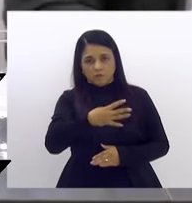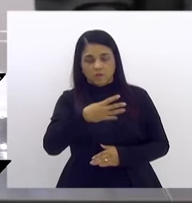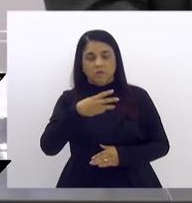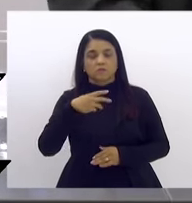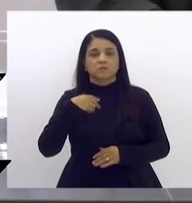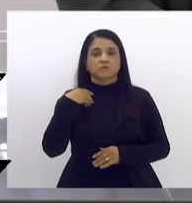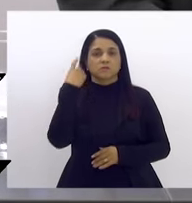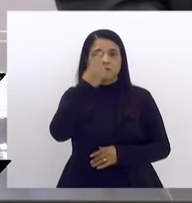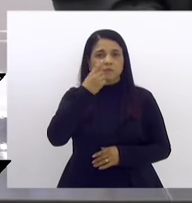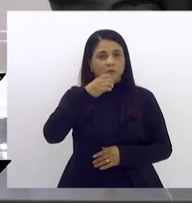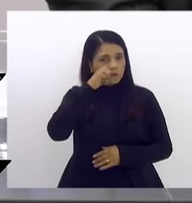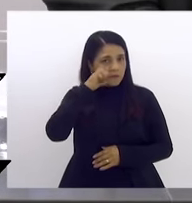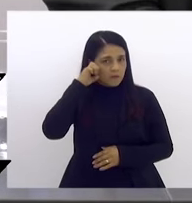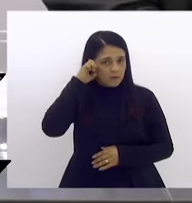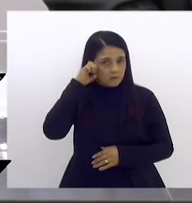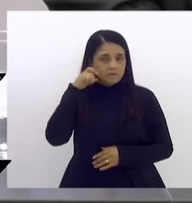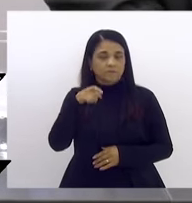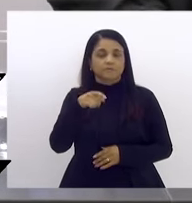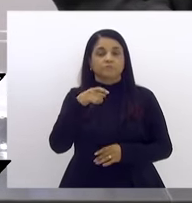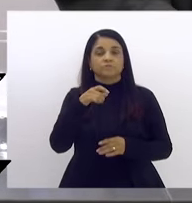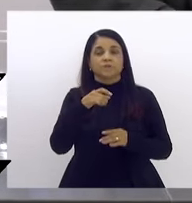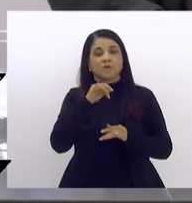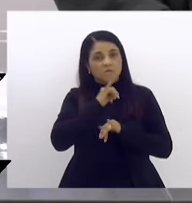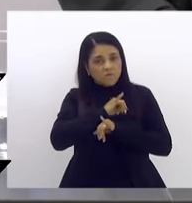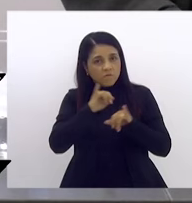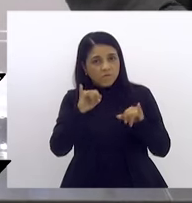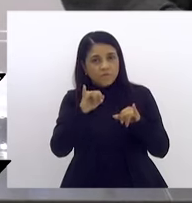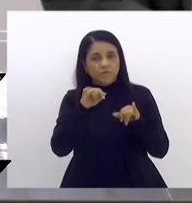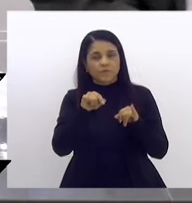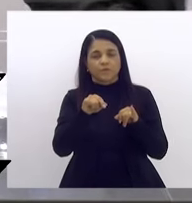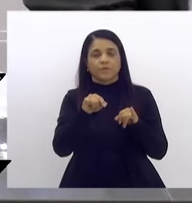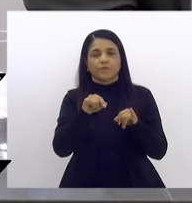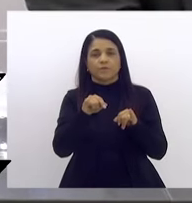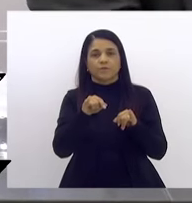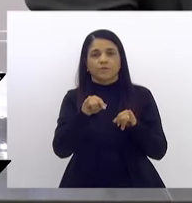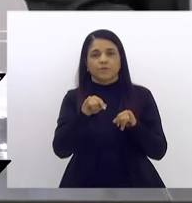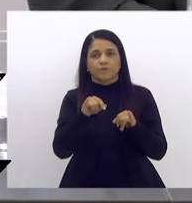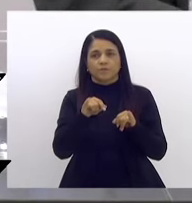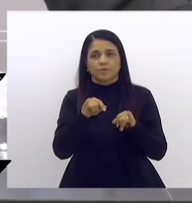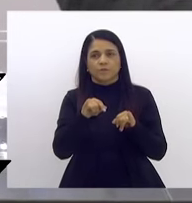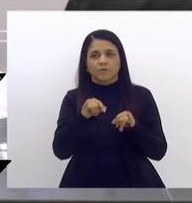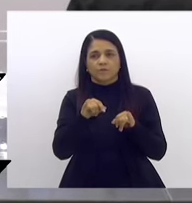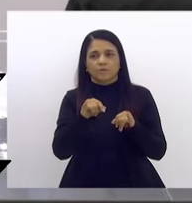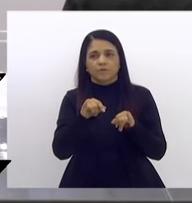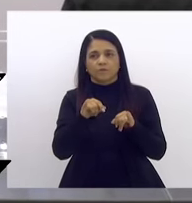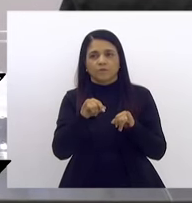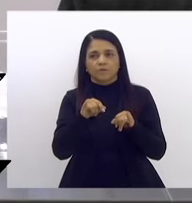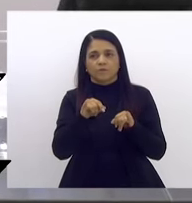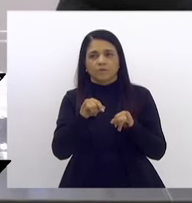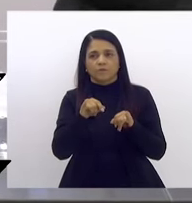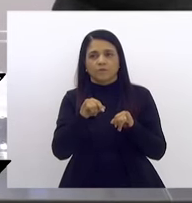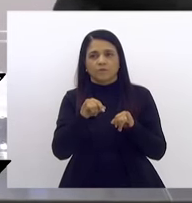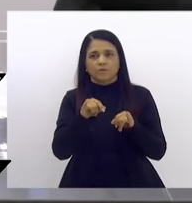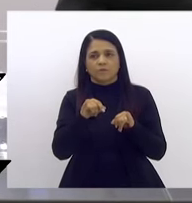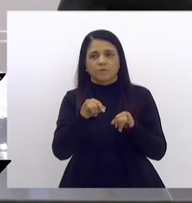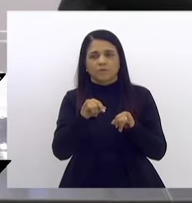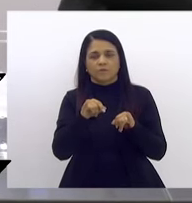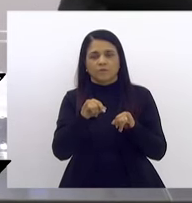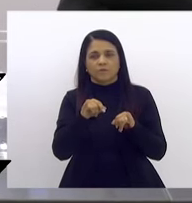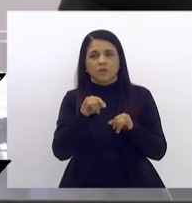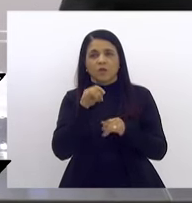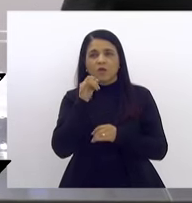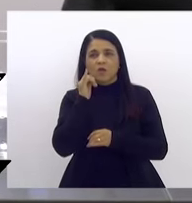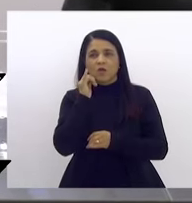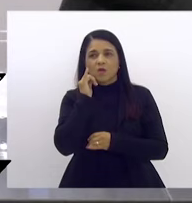Élica ta moto que declara declara o contação